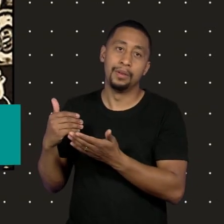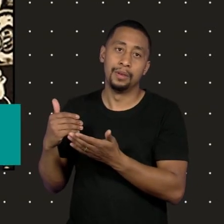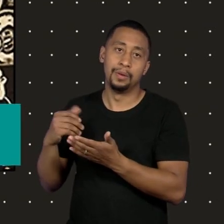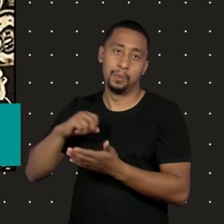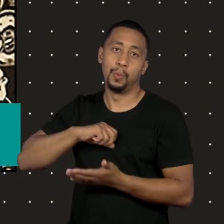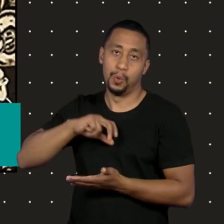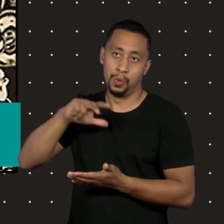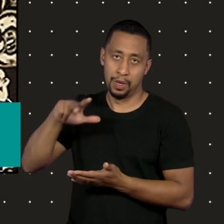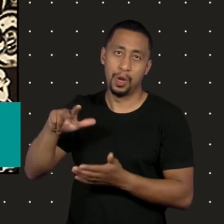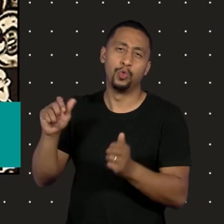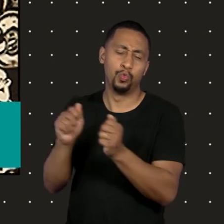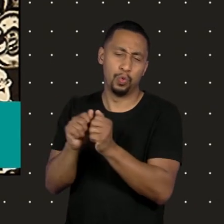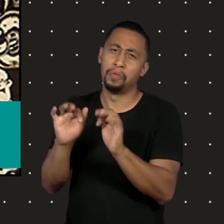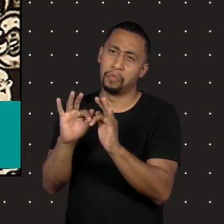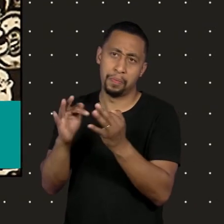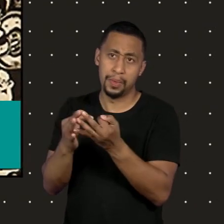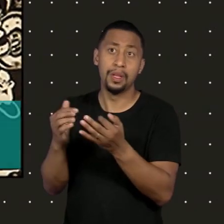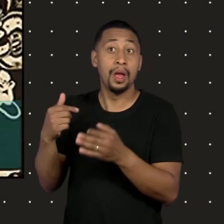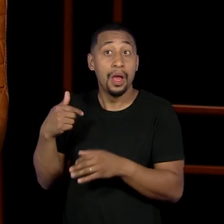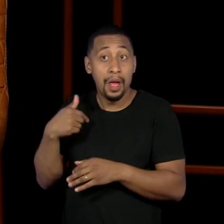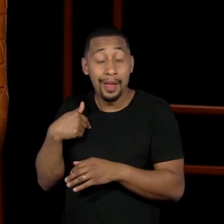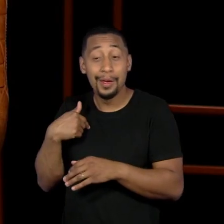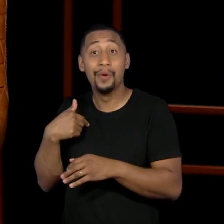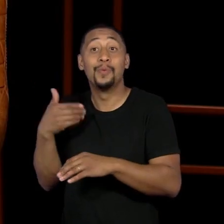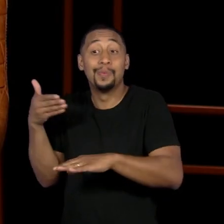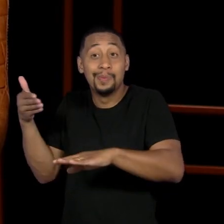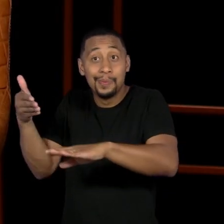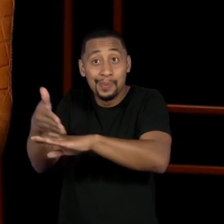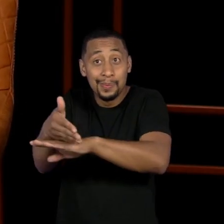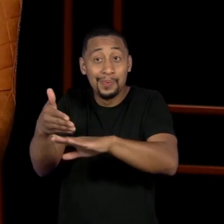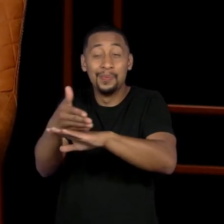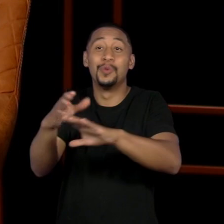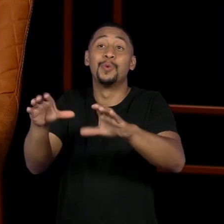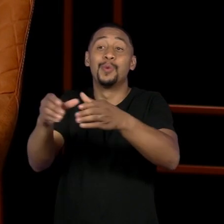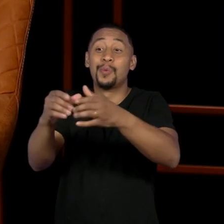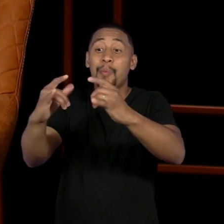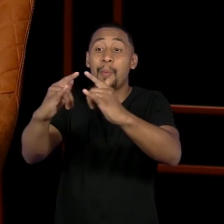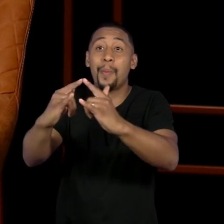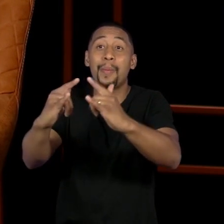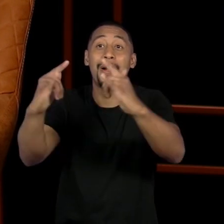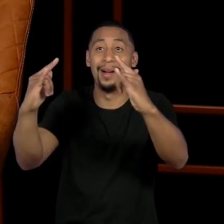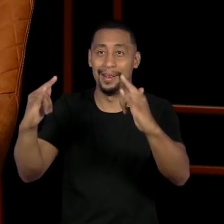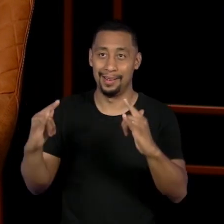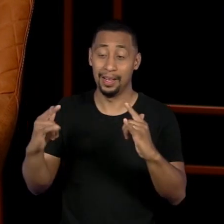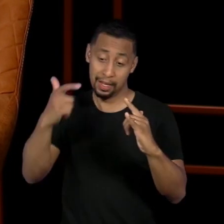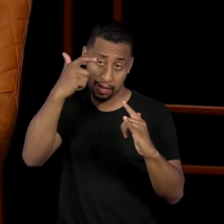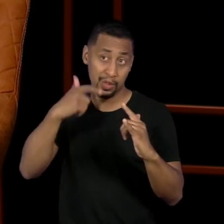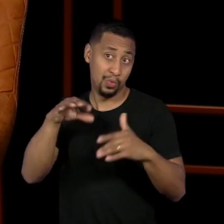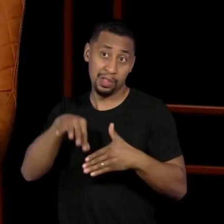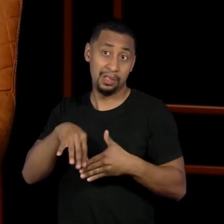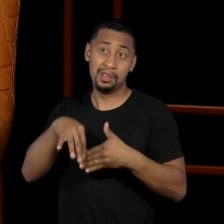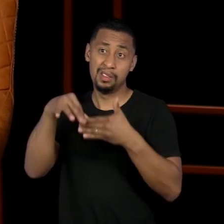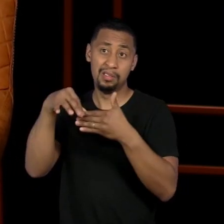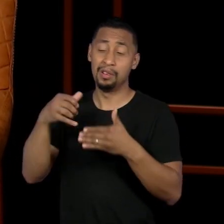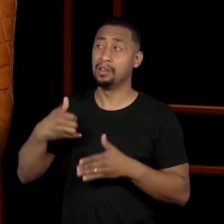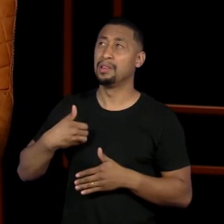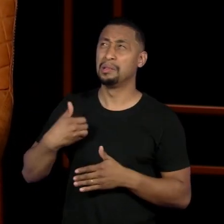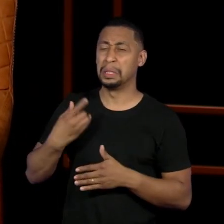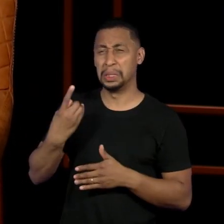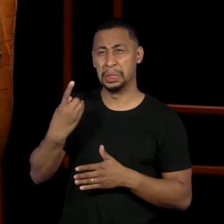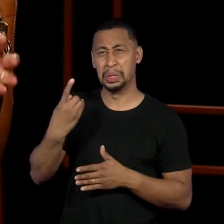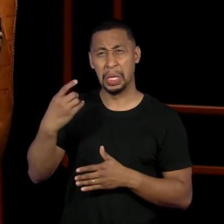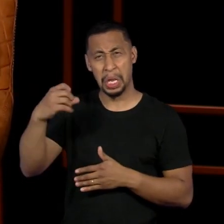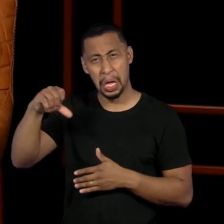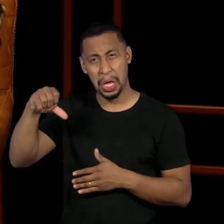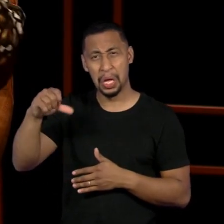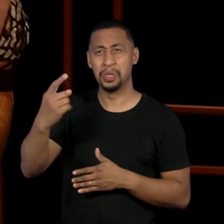ser encenador do Grupo Teatro Barraca. Eu tinha 19 anos, 18 anos.